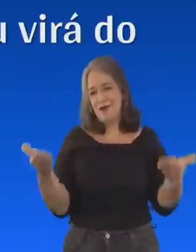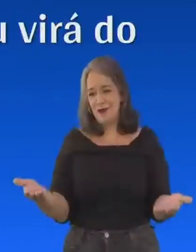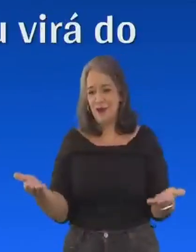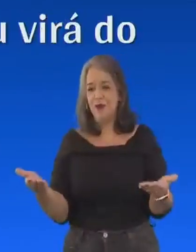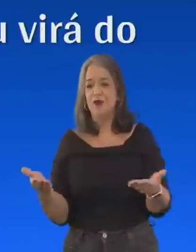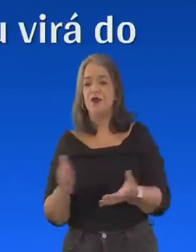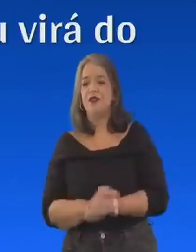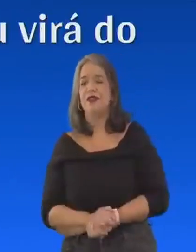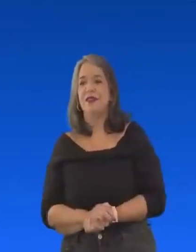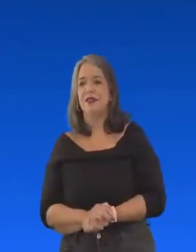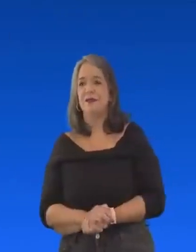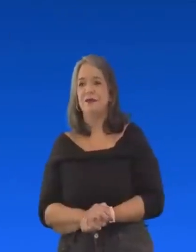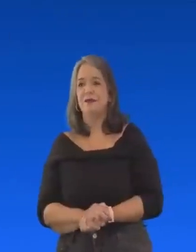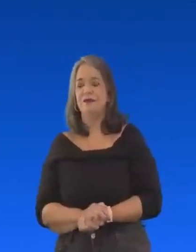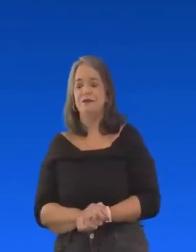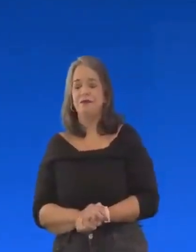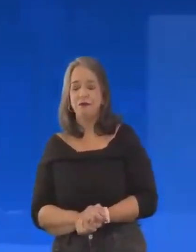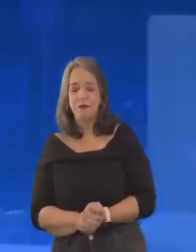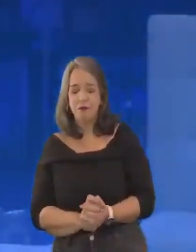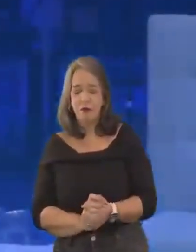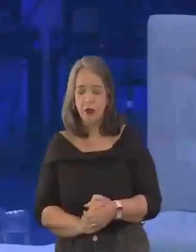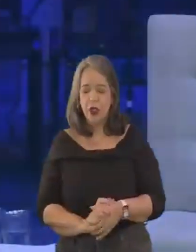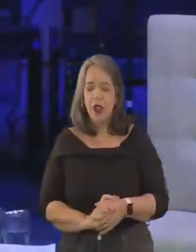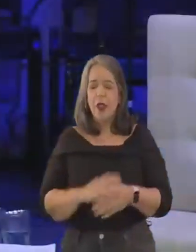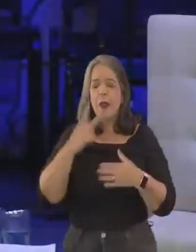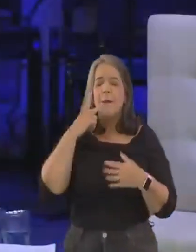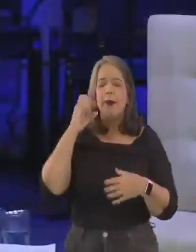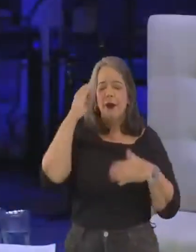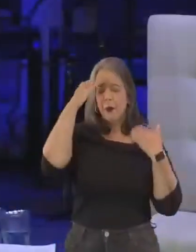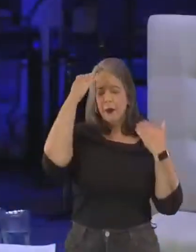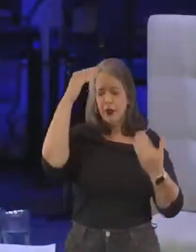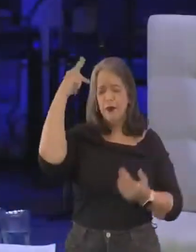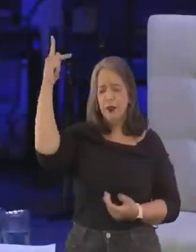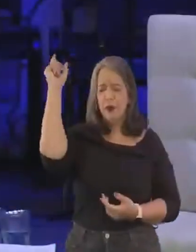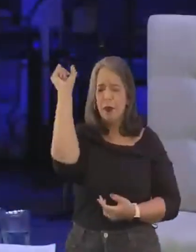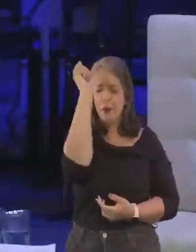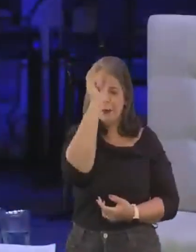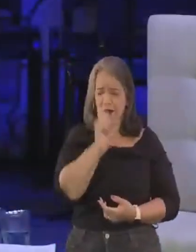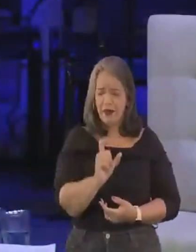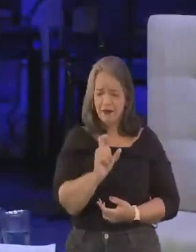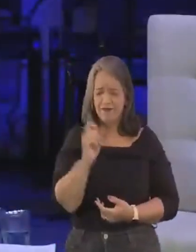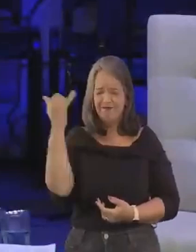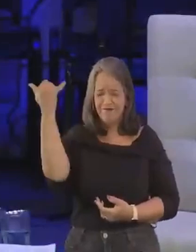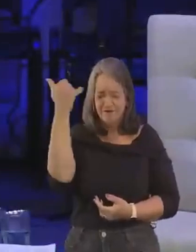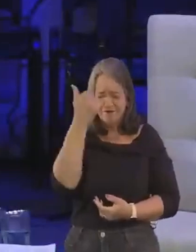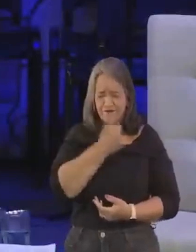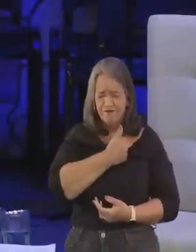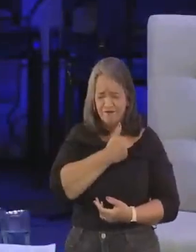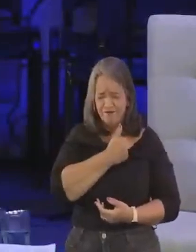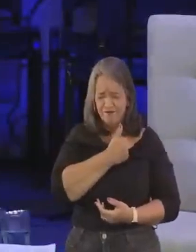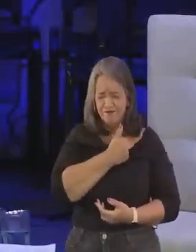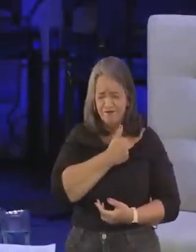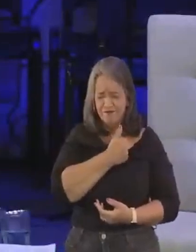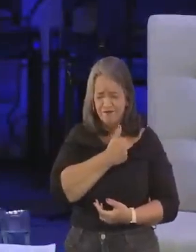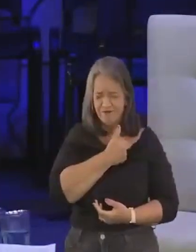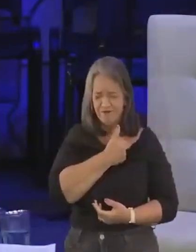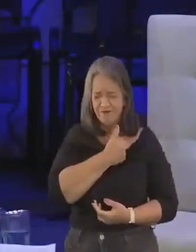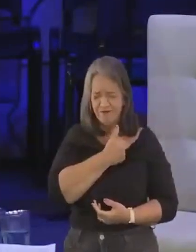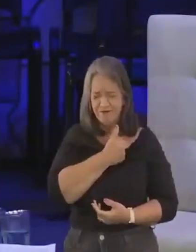subir. Pai, muito obrigado pela Tua palavra que fala ao nosso coração. Ó